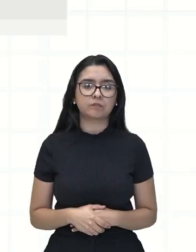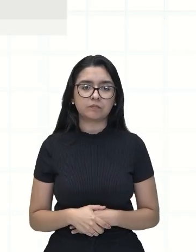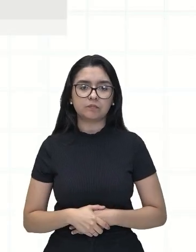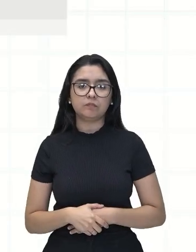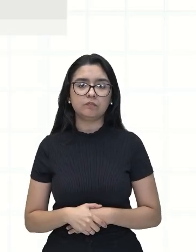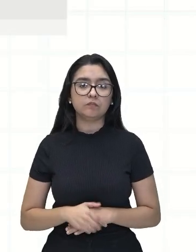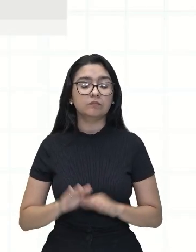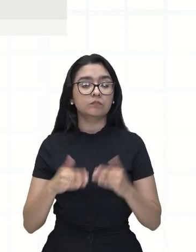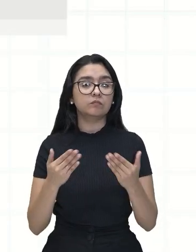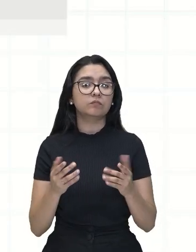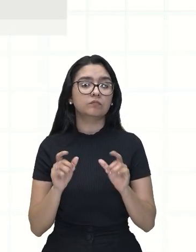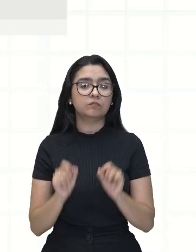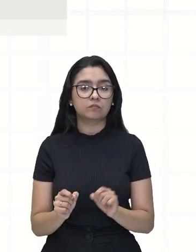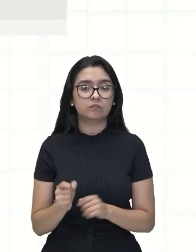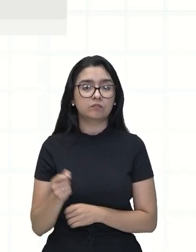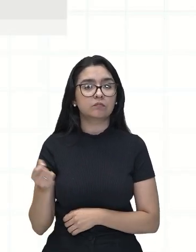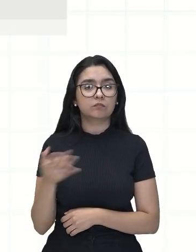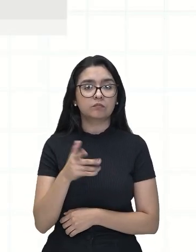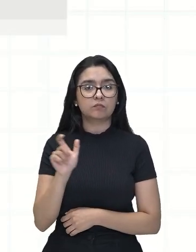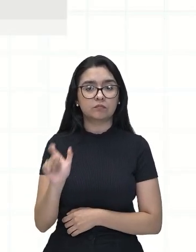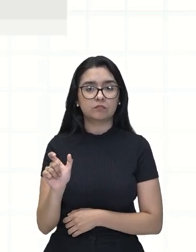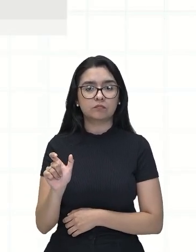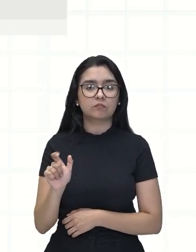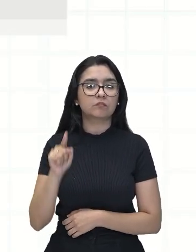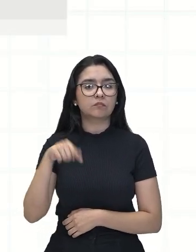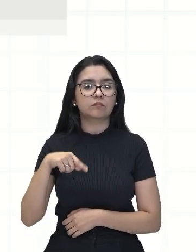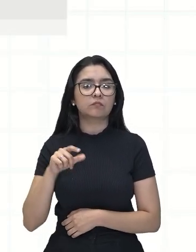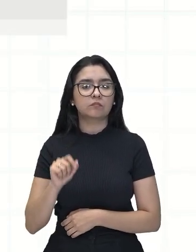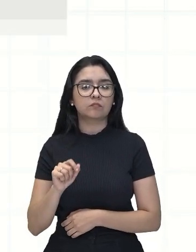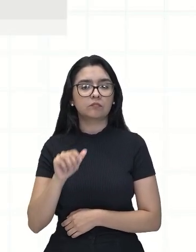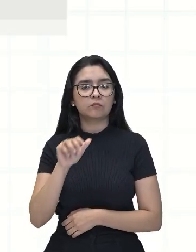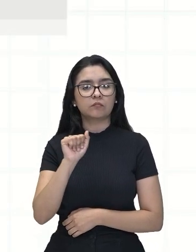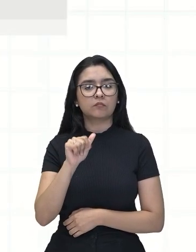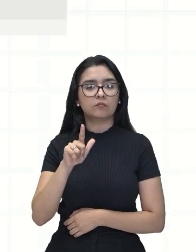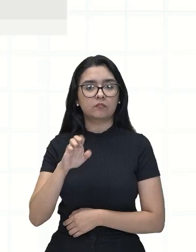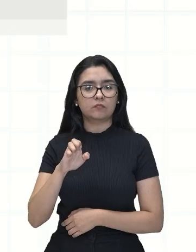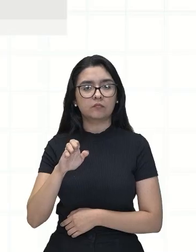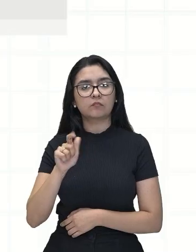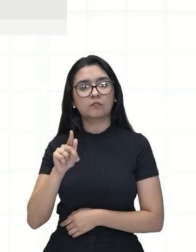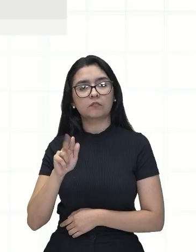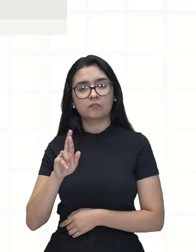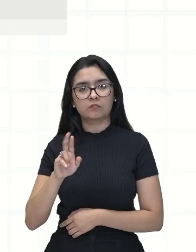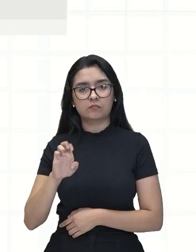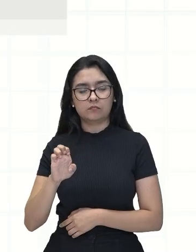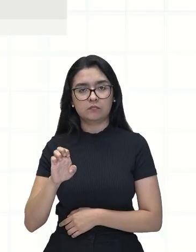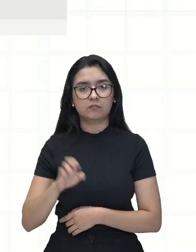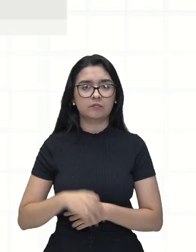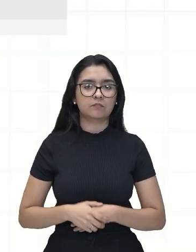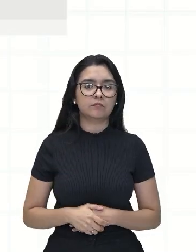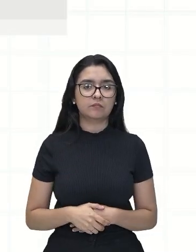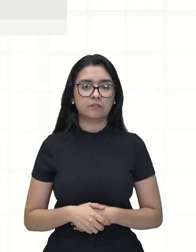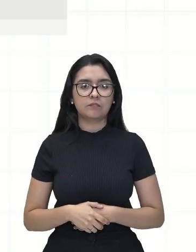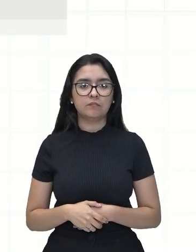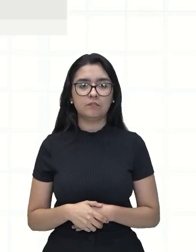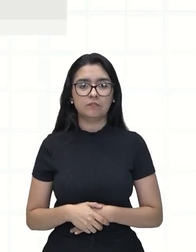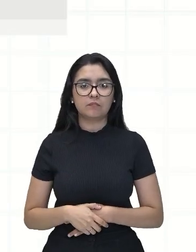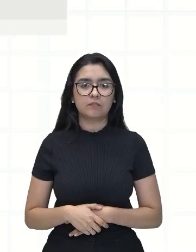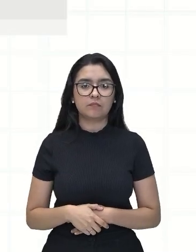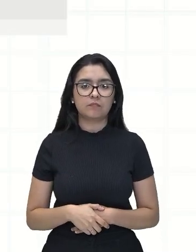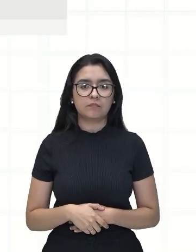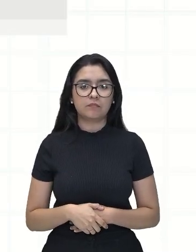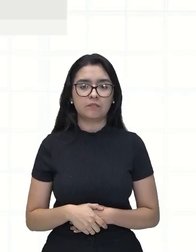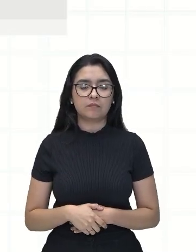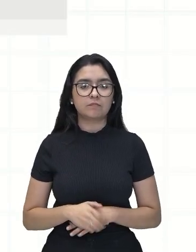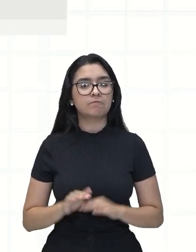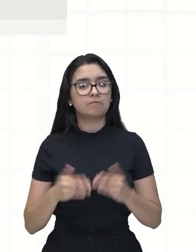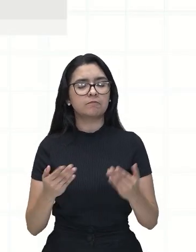joyful. E aí, eu já tenho outra palavra que significa alegre, ok? Porque vocês